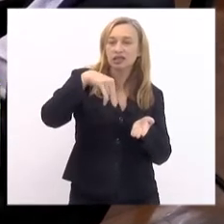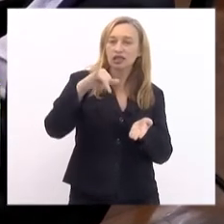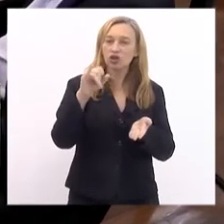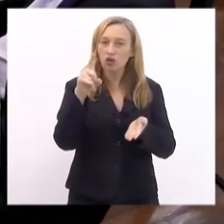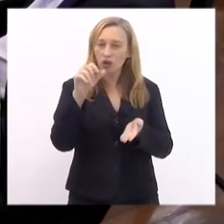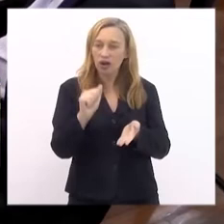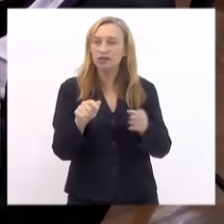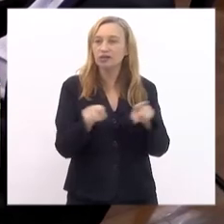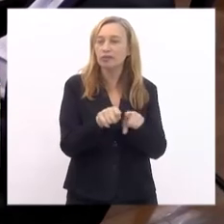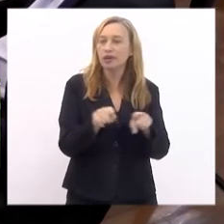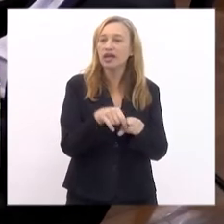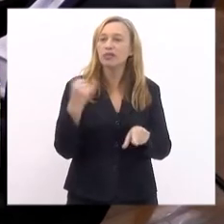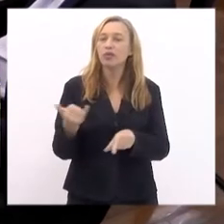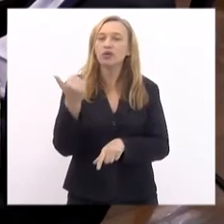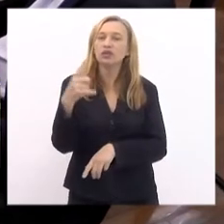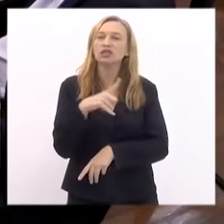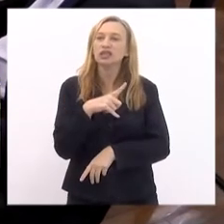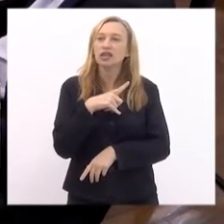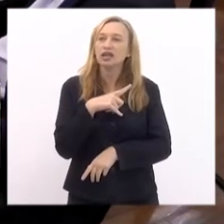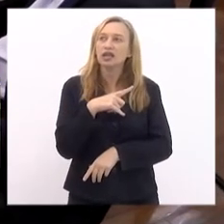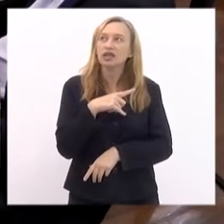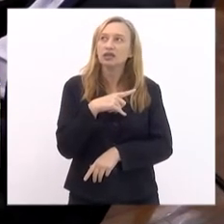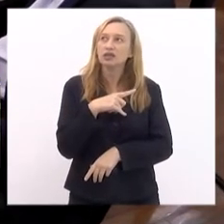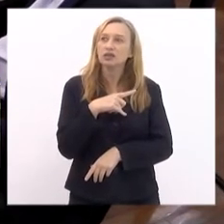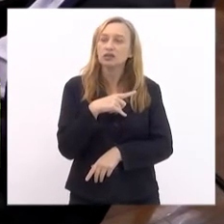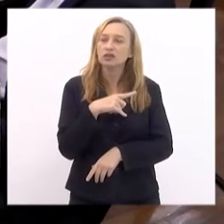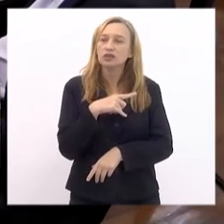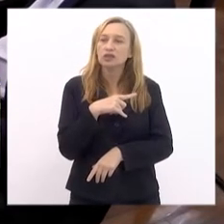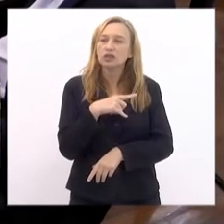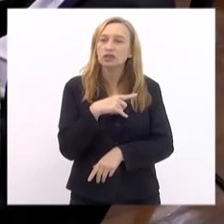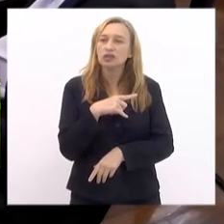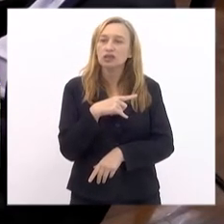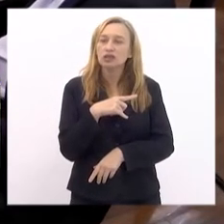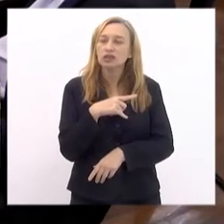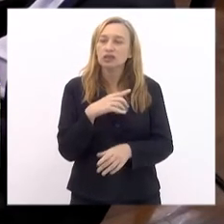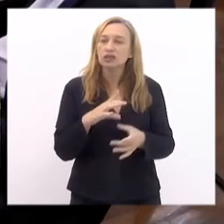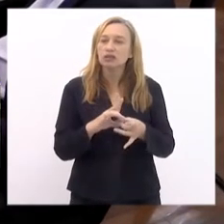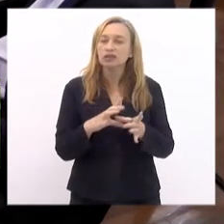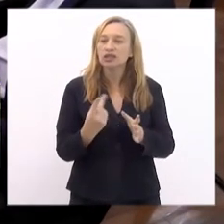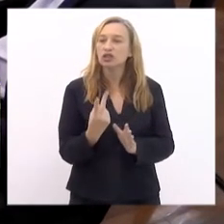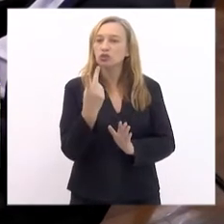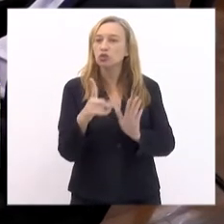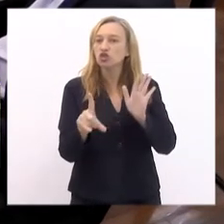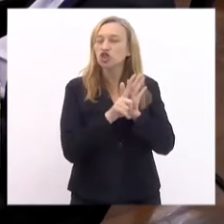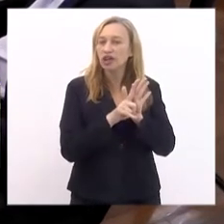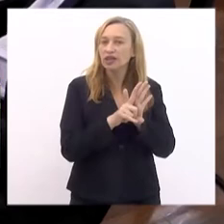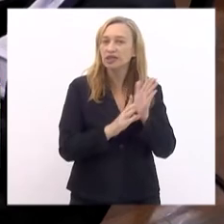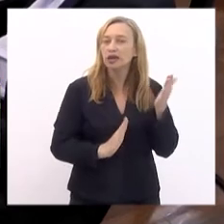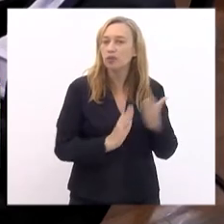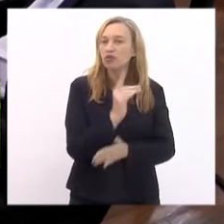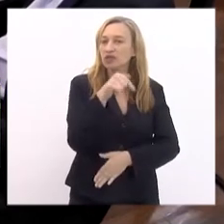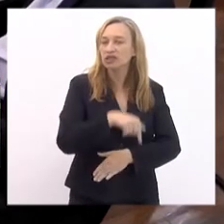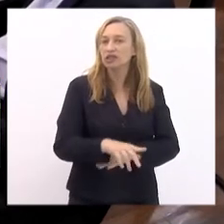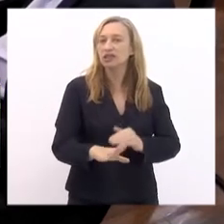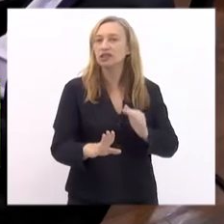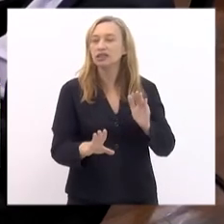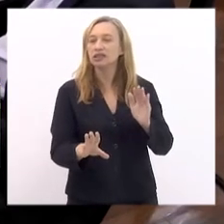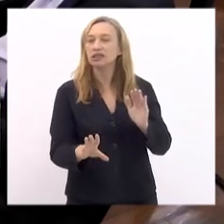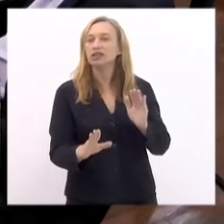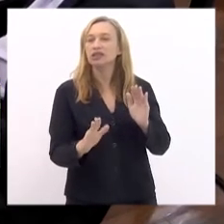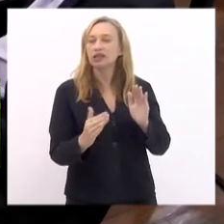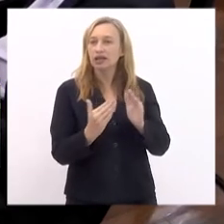é importante que a gente possa ter a sanção dessas duas leis que nós aprovamos aqui no Parlamento. A